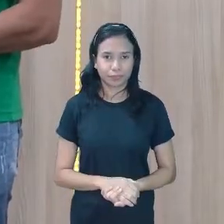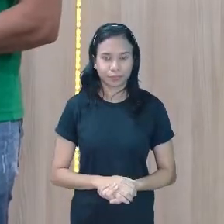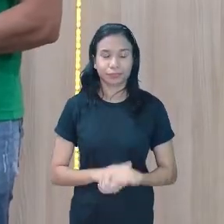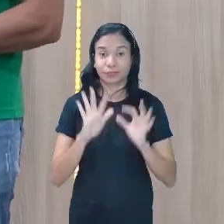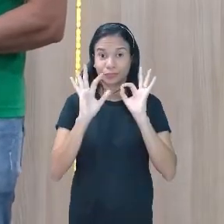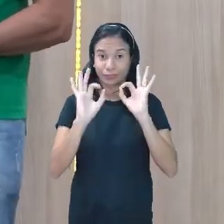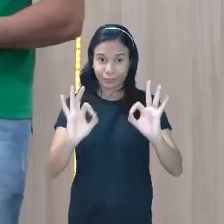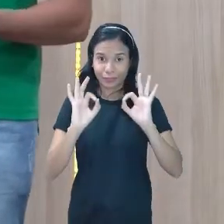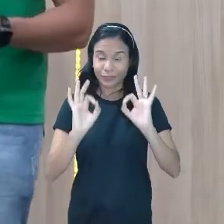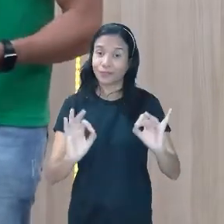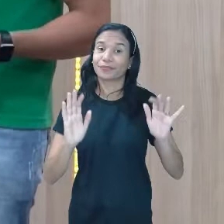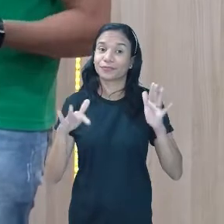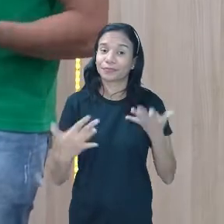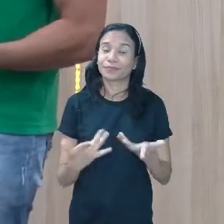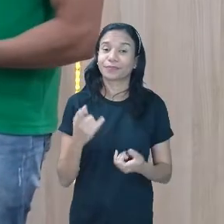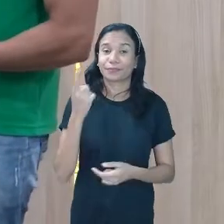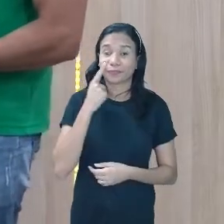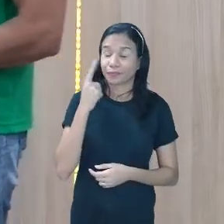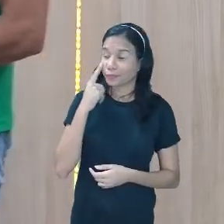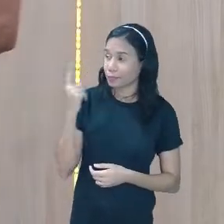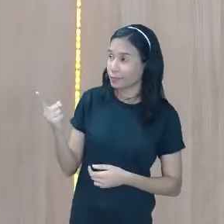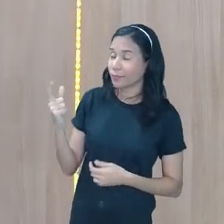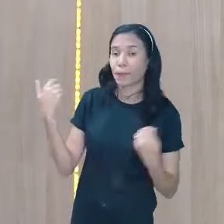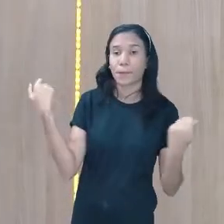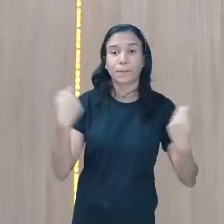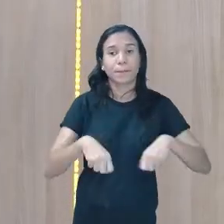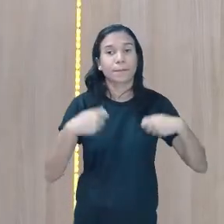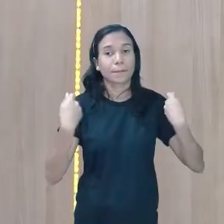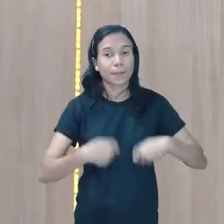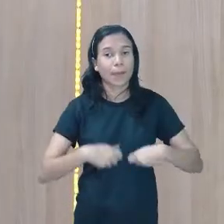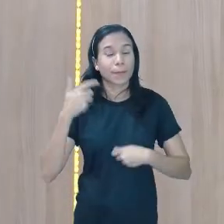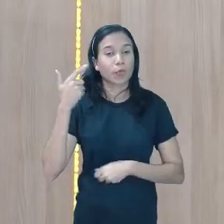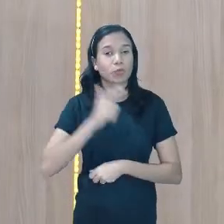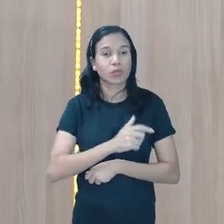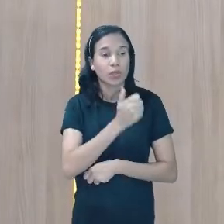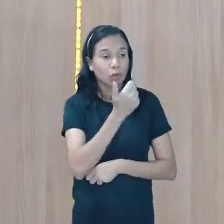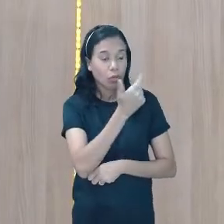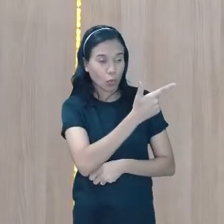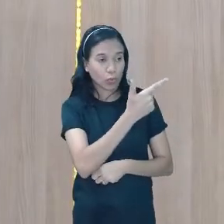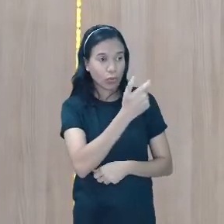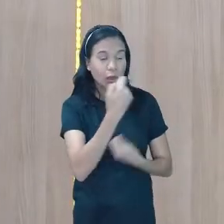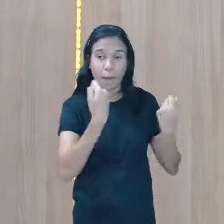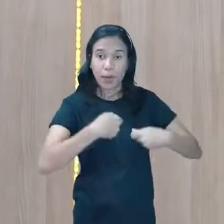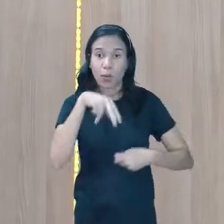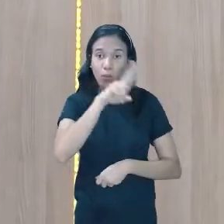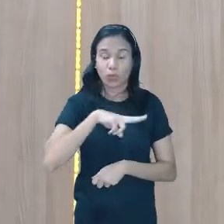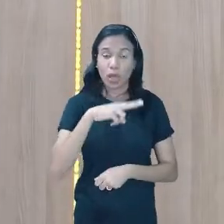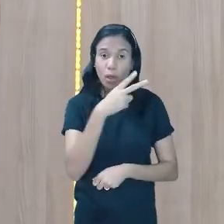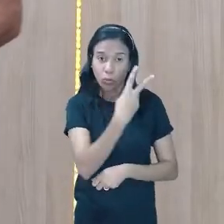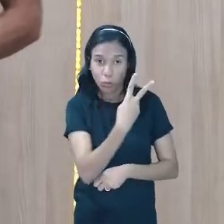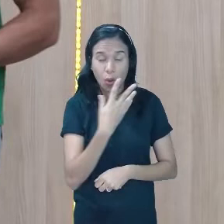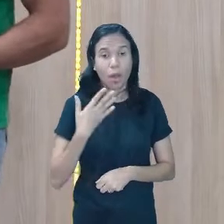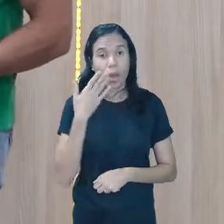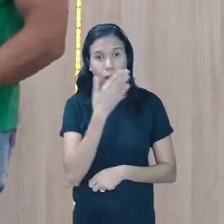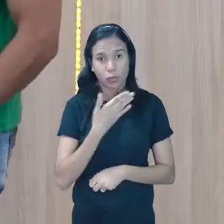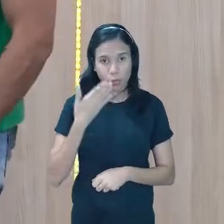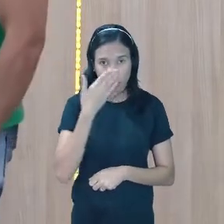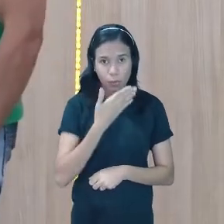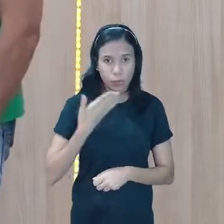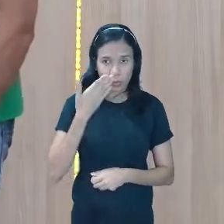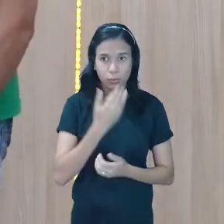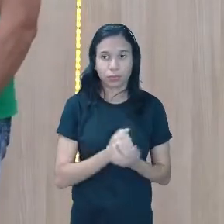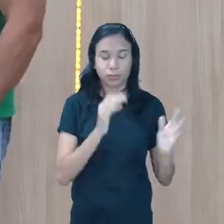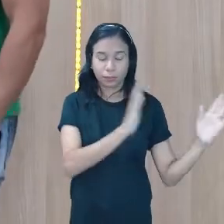2, certo? Então, se aqui, ó, eu preciso, para fazer 12 porções, eu preciso de 2 xícaras de chá